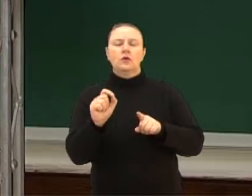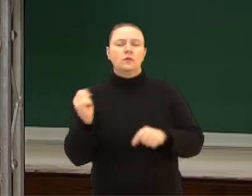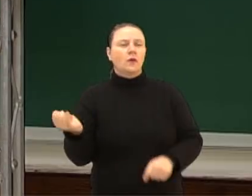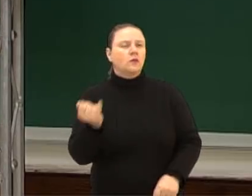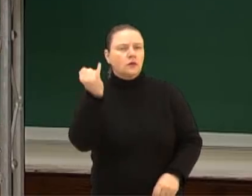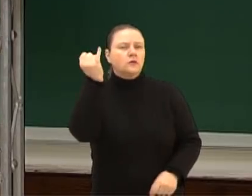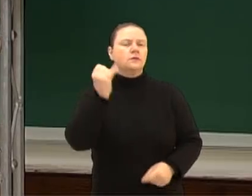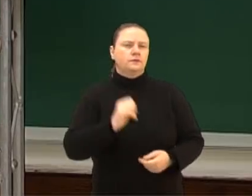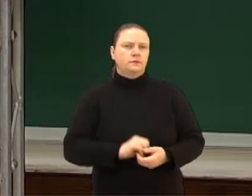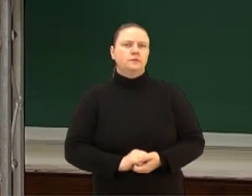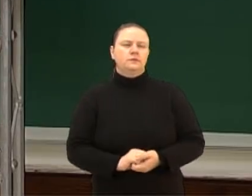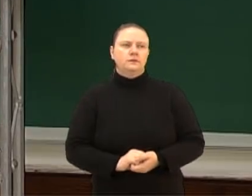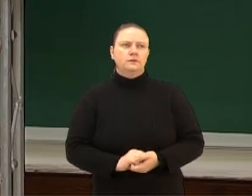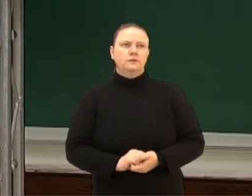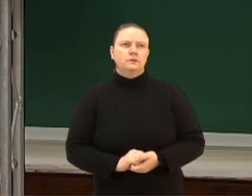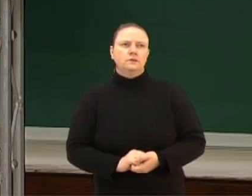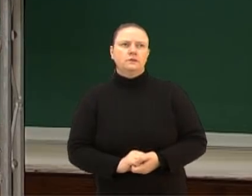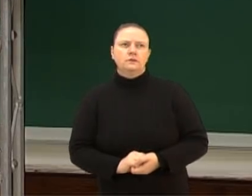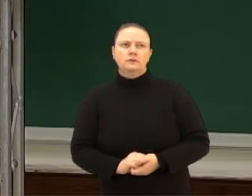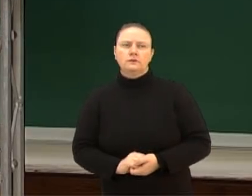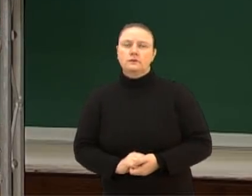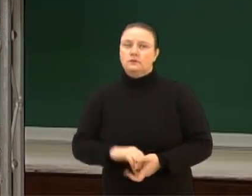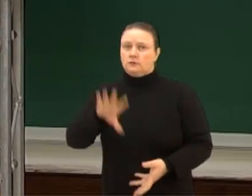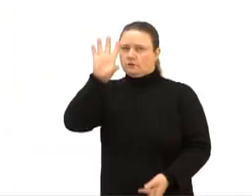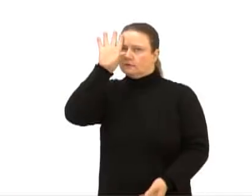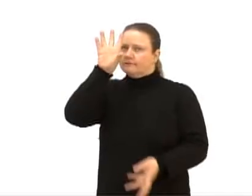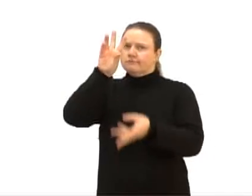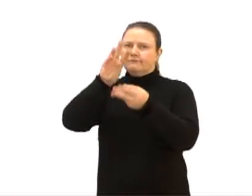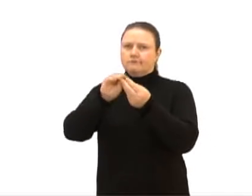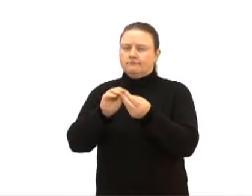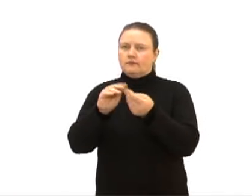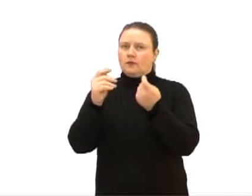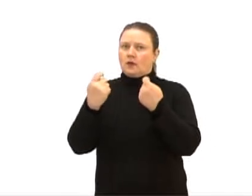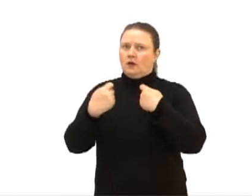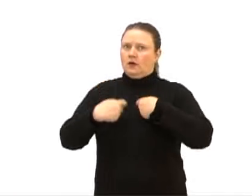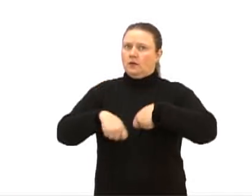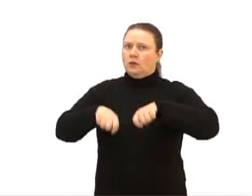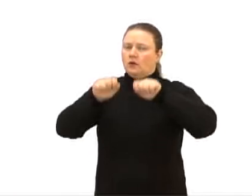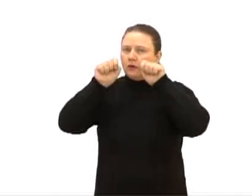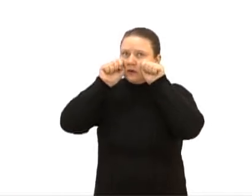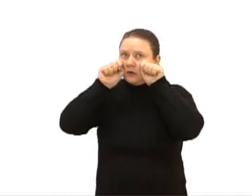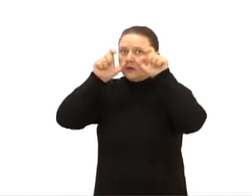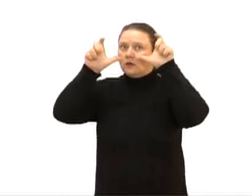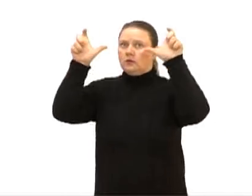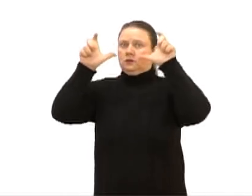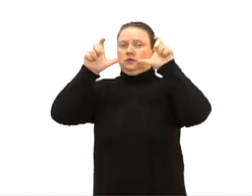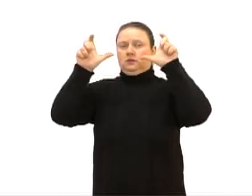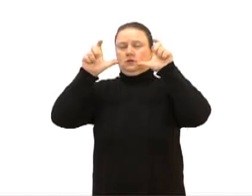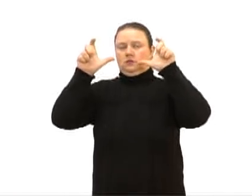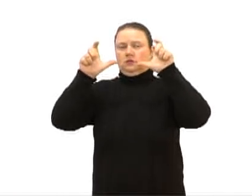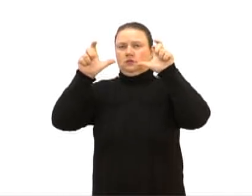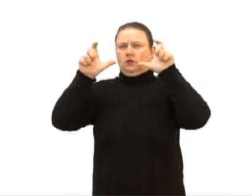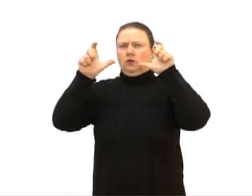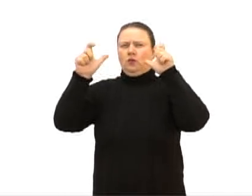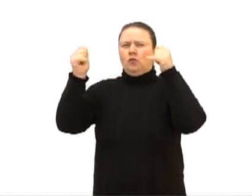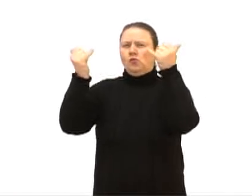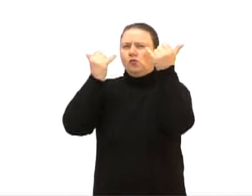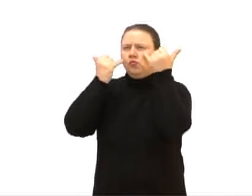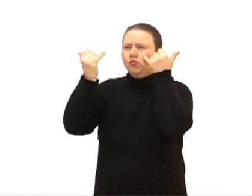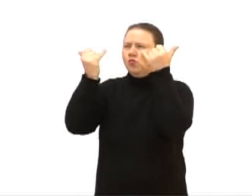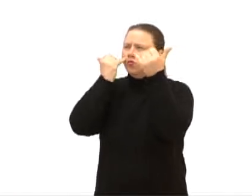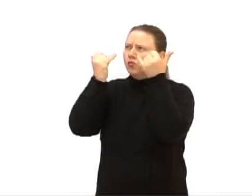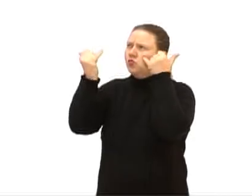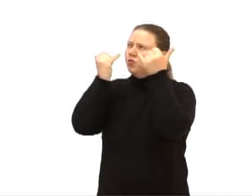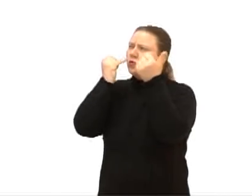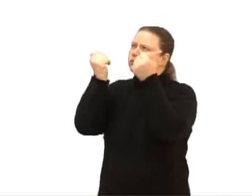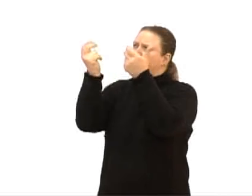você observasse é que para compreender nós temos que prestar atenção, tá bom? Nos elementos todos